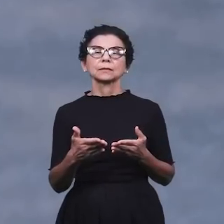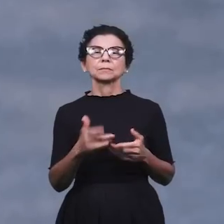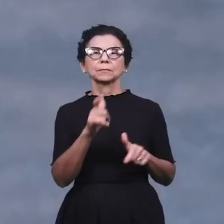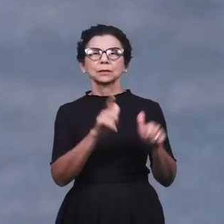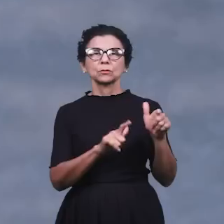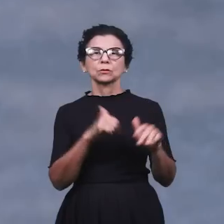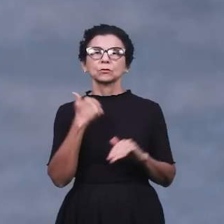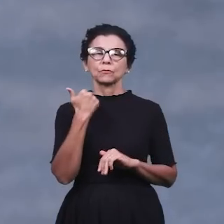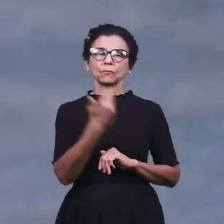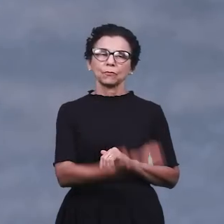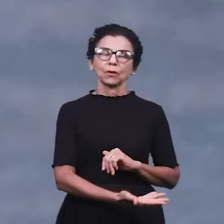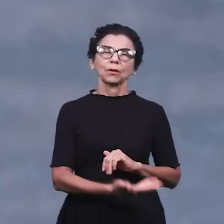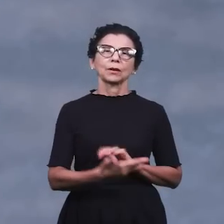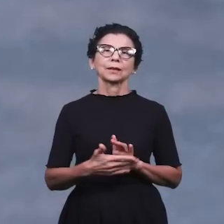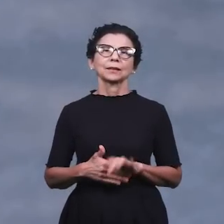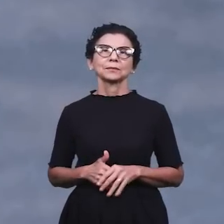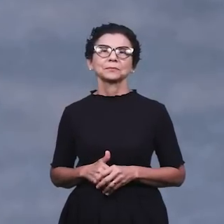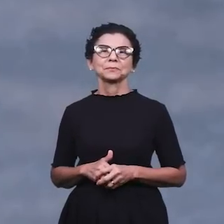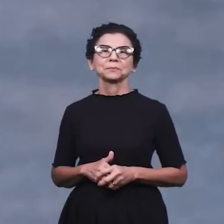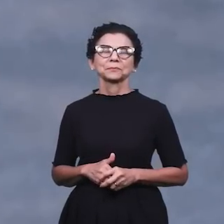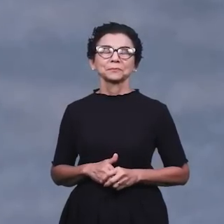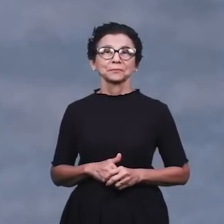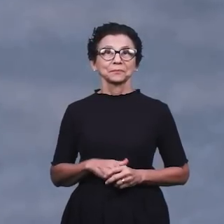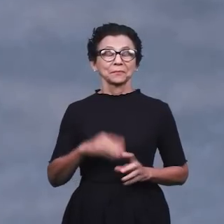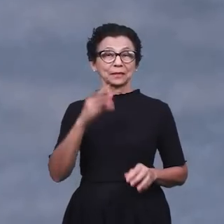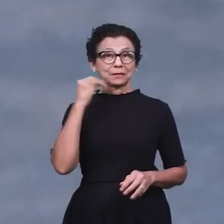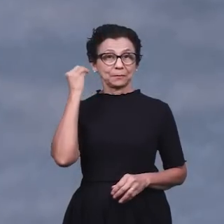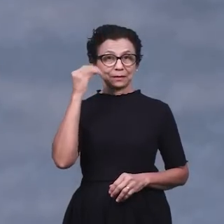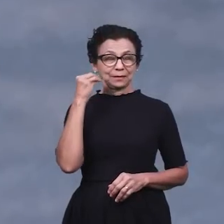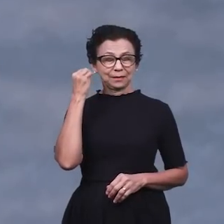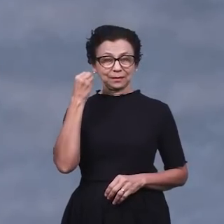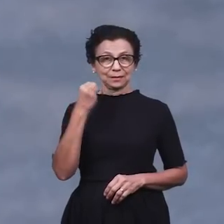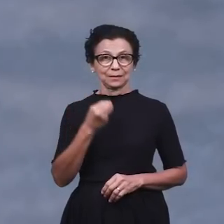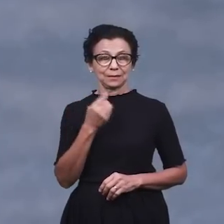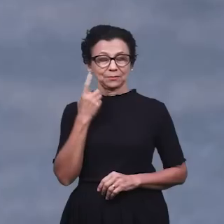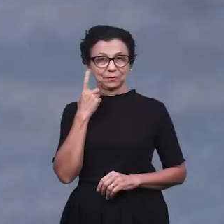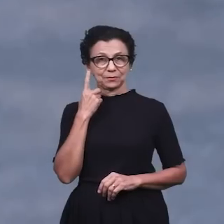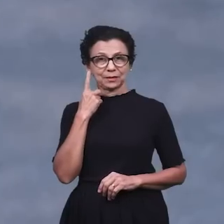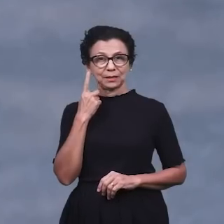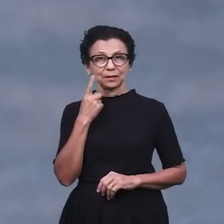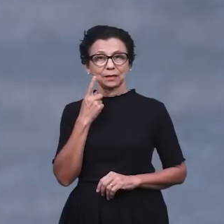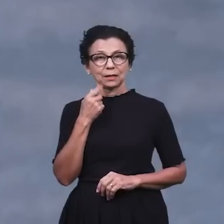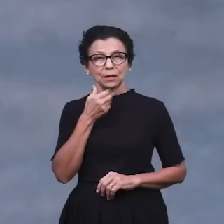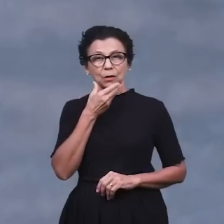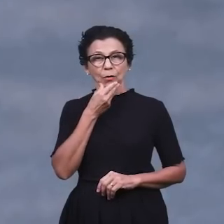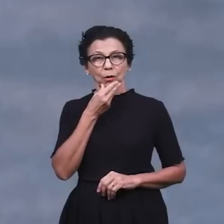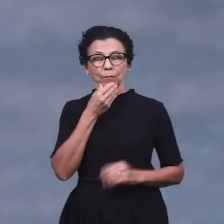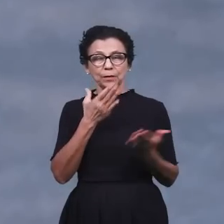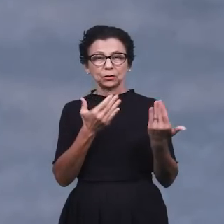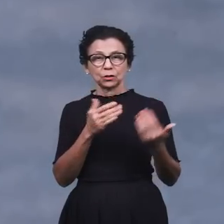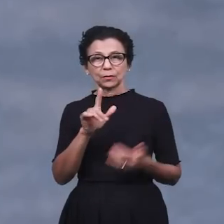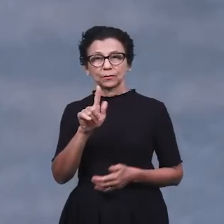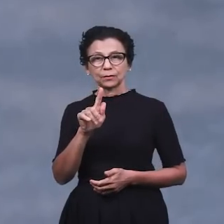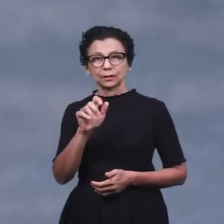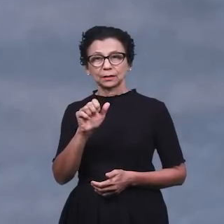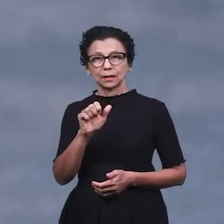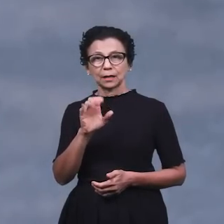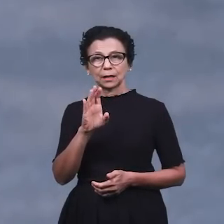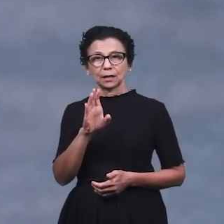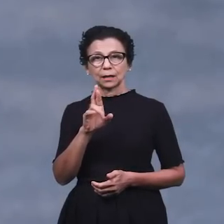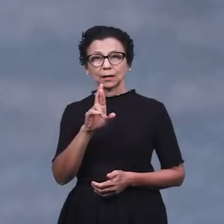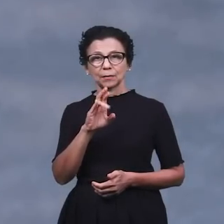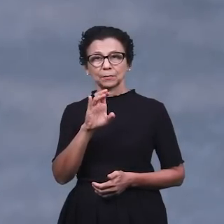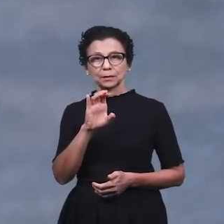você participa dele. E nós vamos ter agora uma experiência que será contada pelo jovem